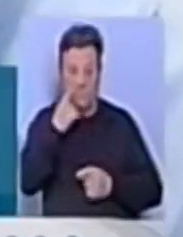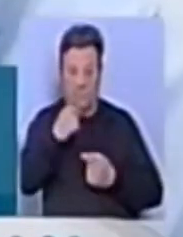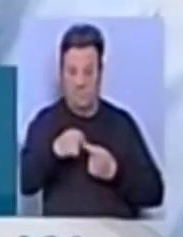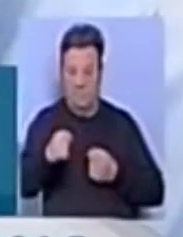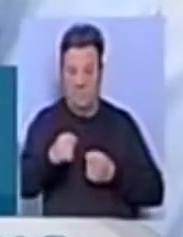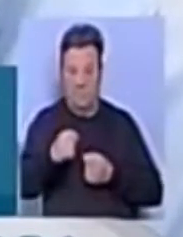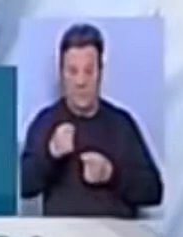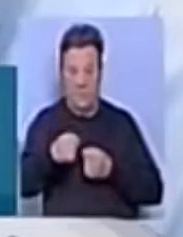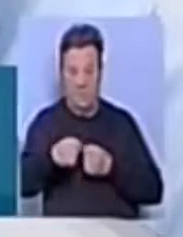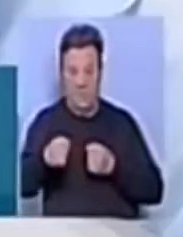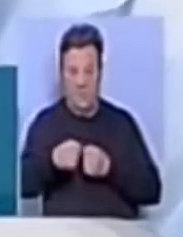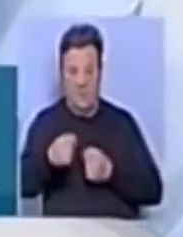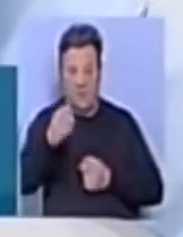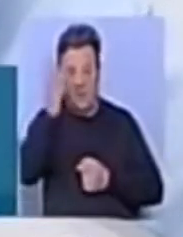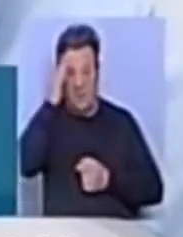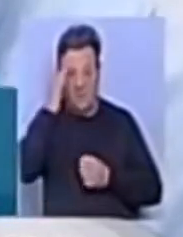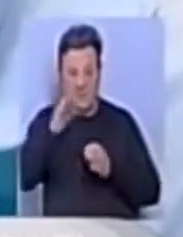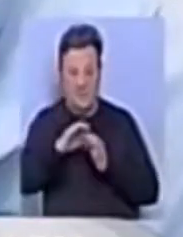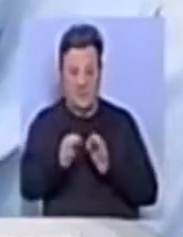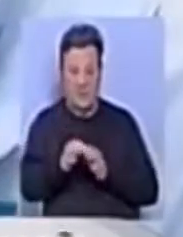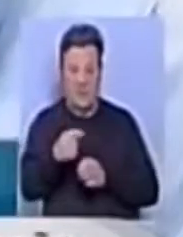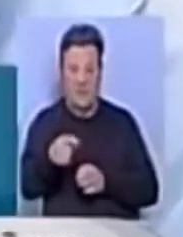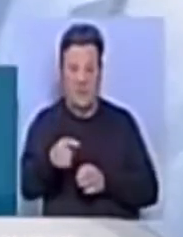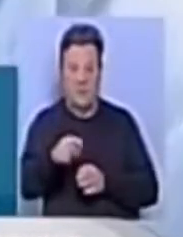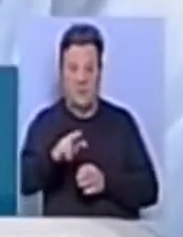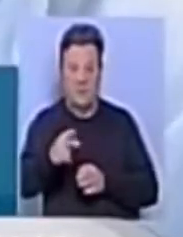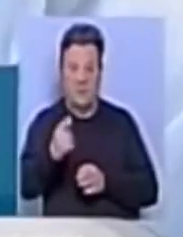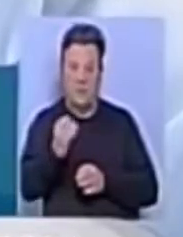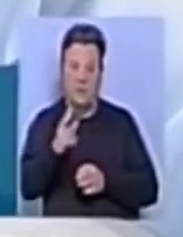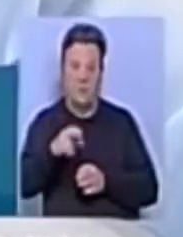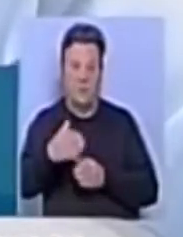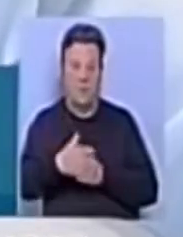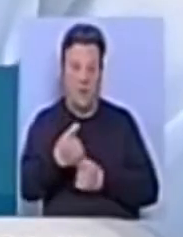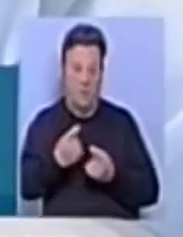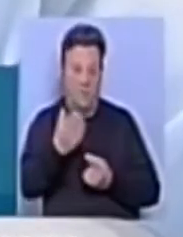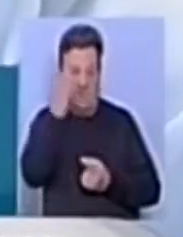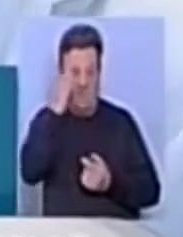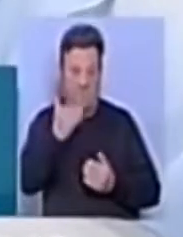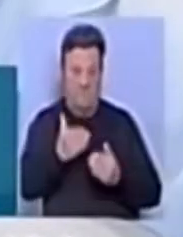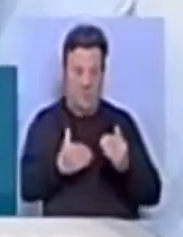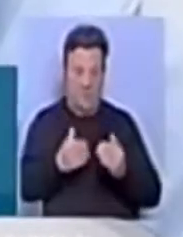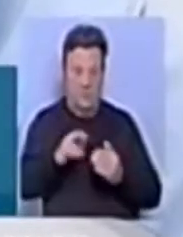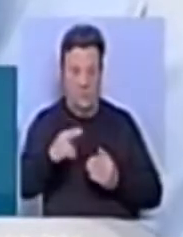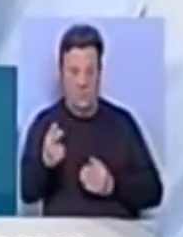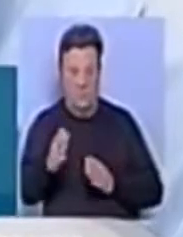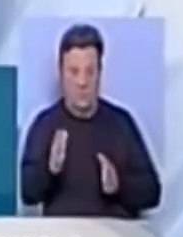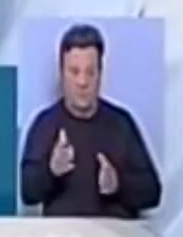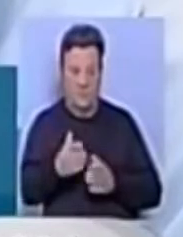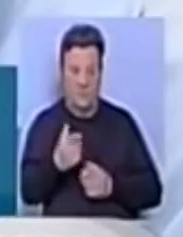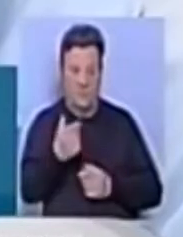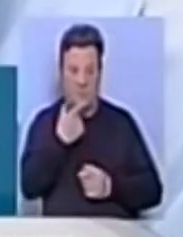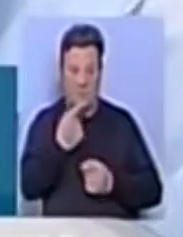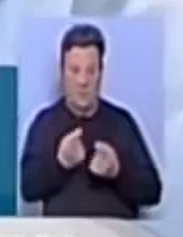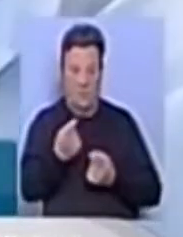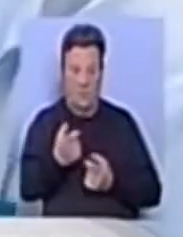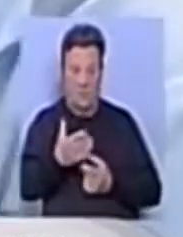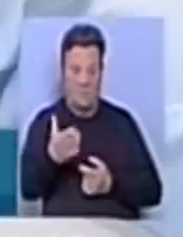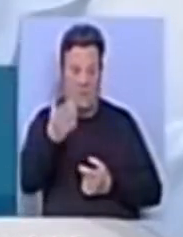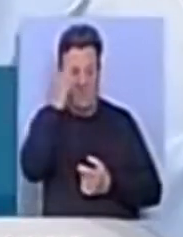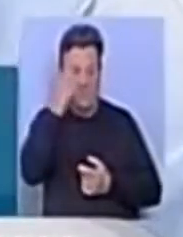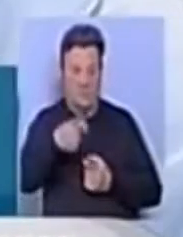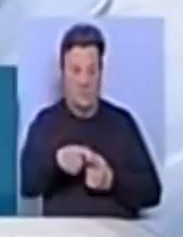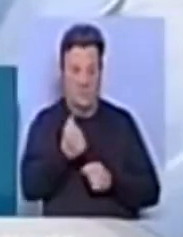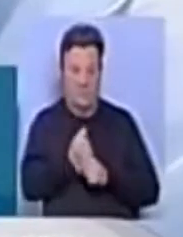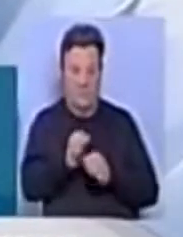que a saúde tem serem imortais umas têm mais capacidade do que outras têm uma maior capacidade de